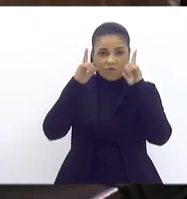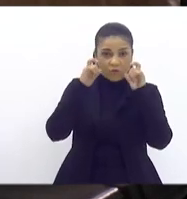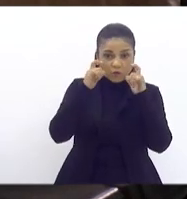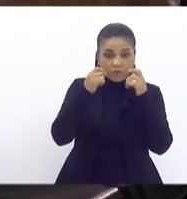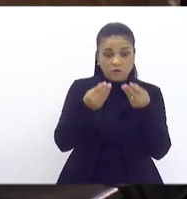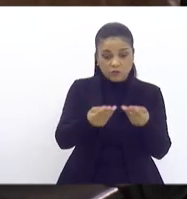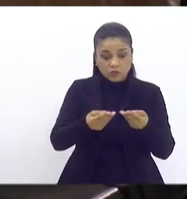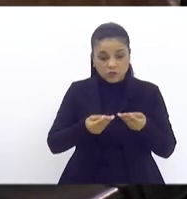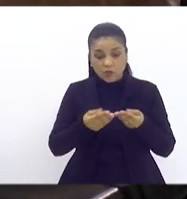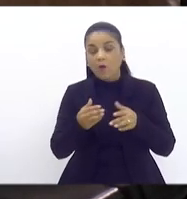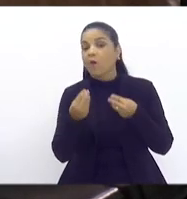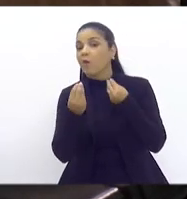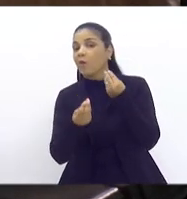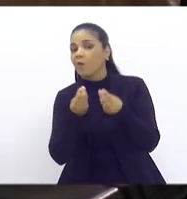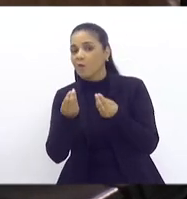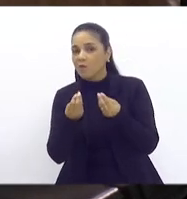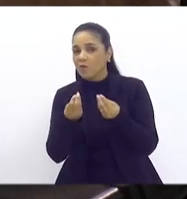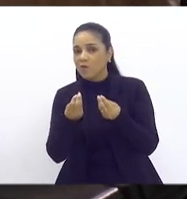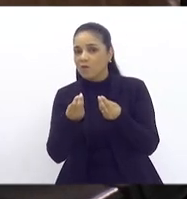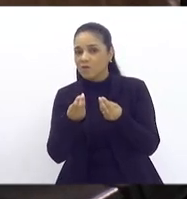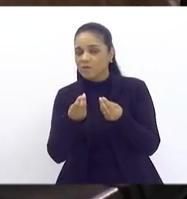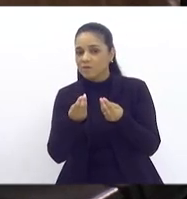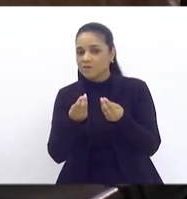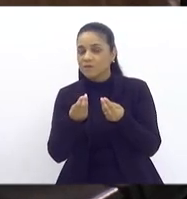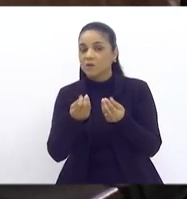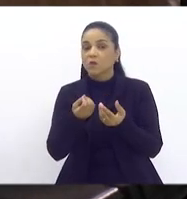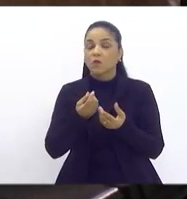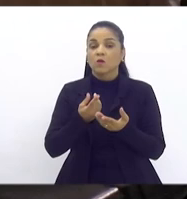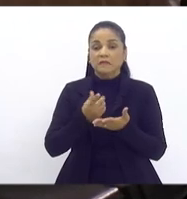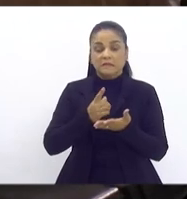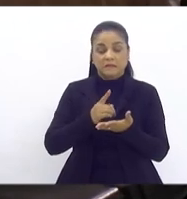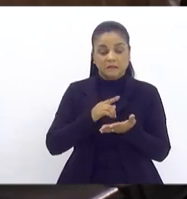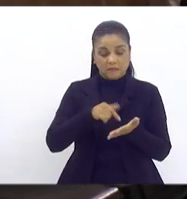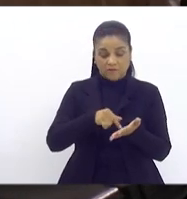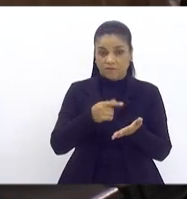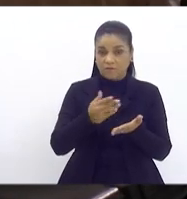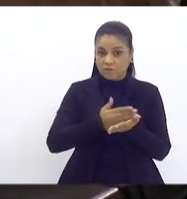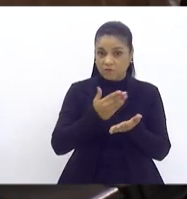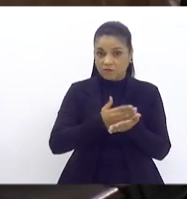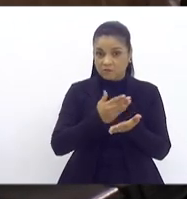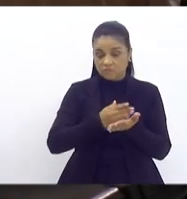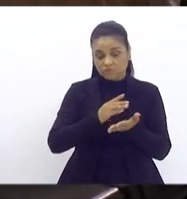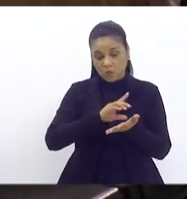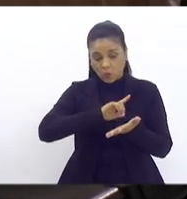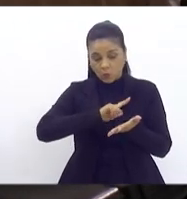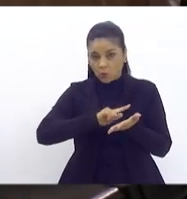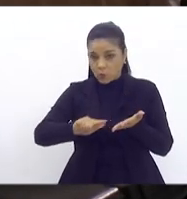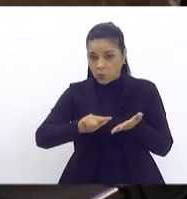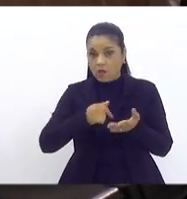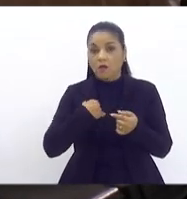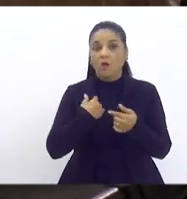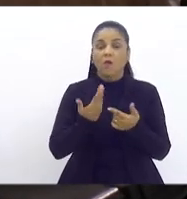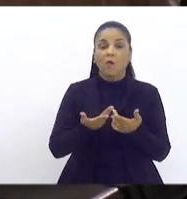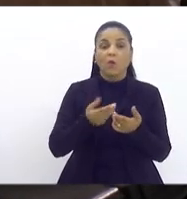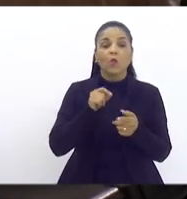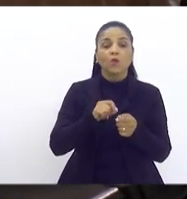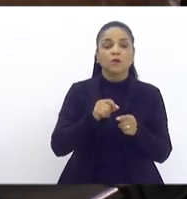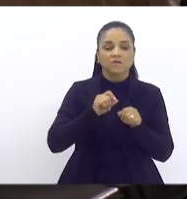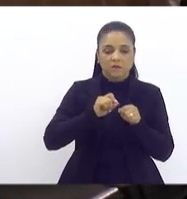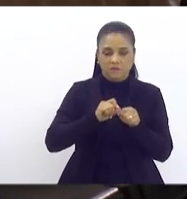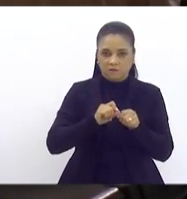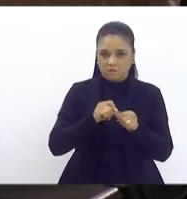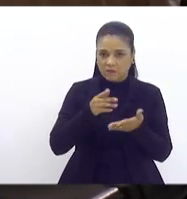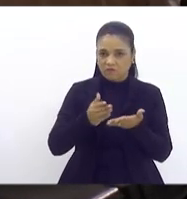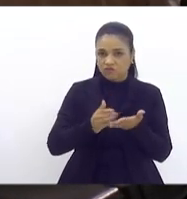chega e ninguém diz se ela sai e por ela sai e o que que precisa fazer para ela sair